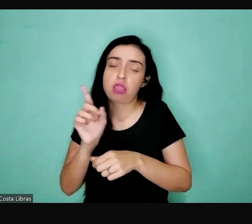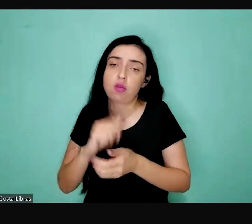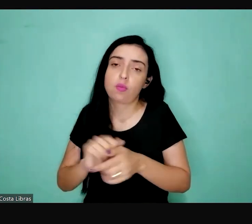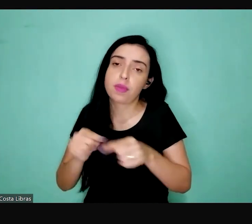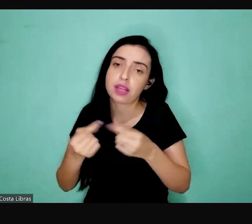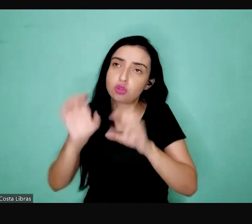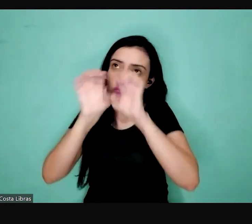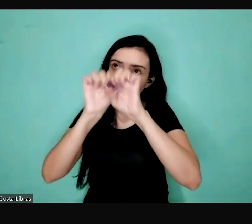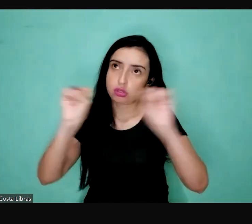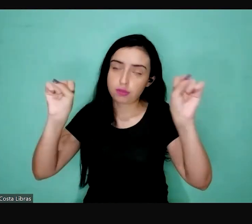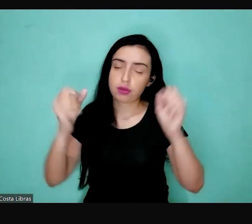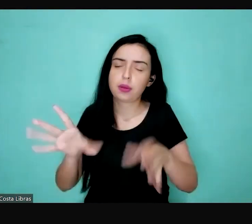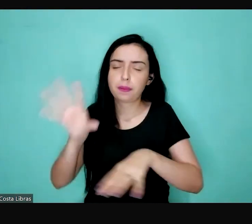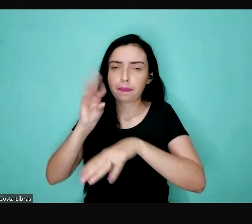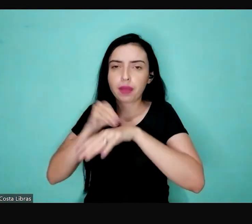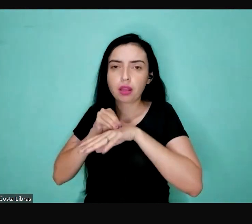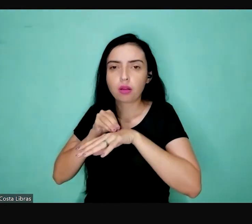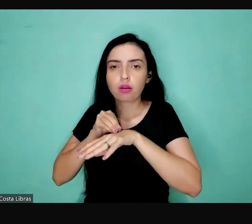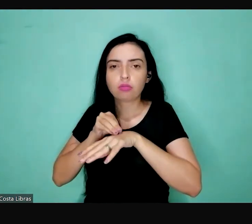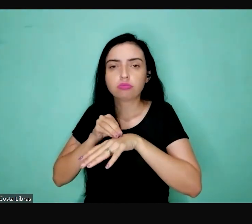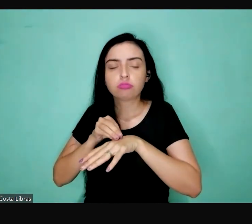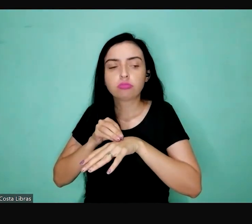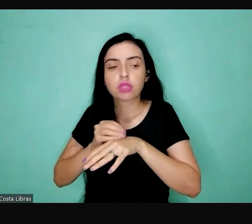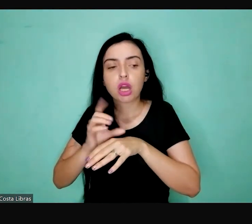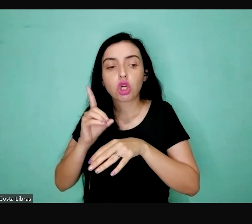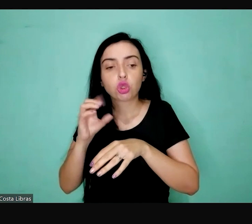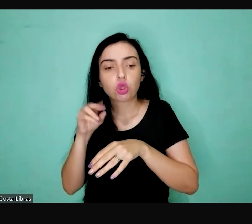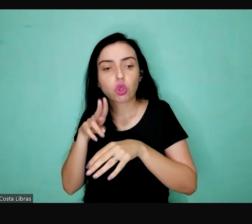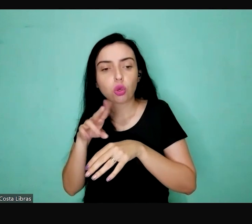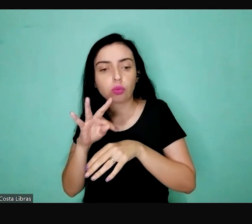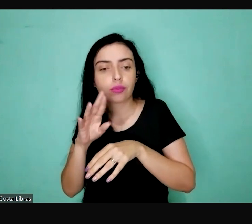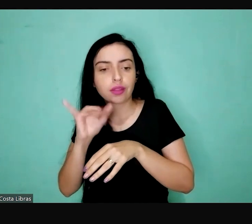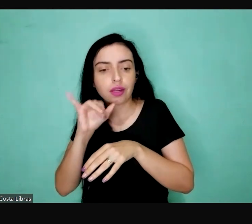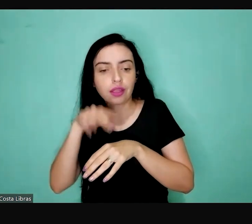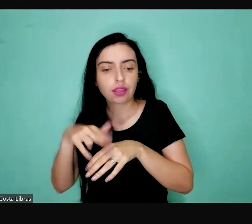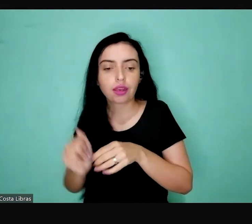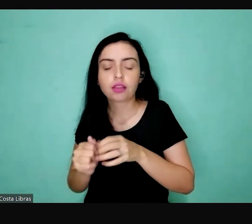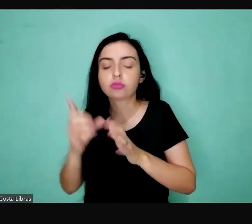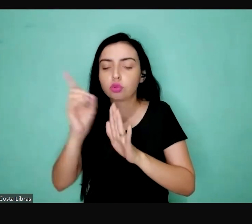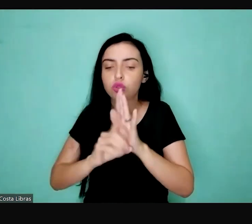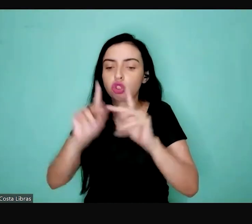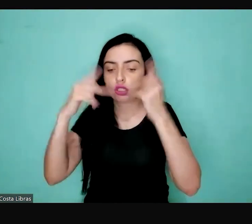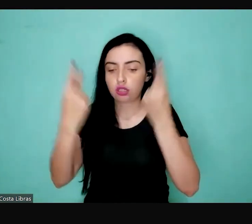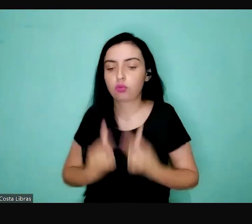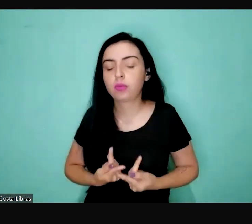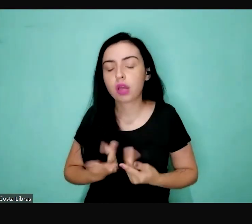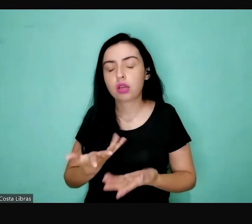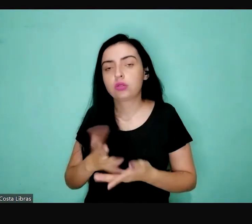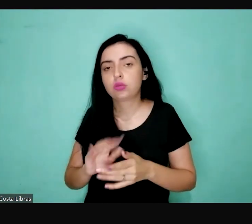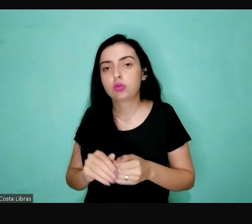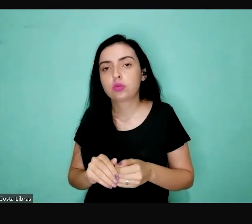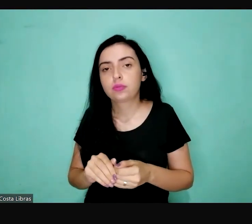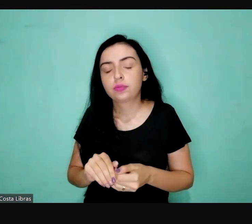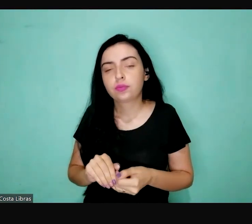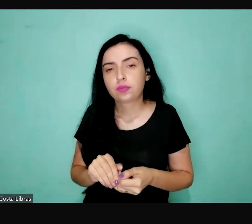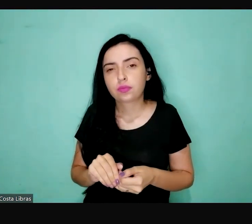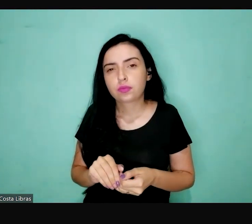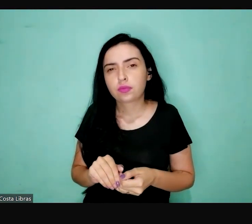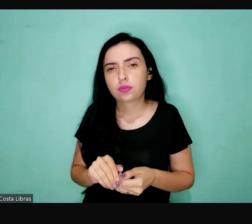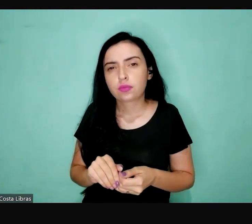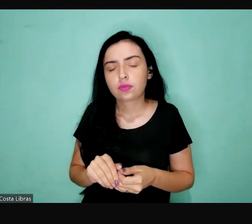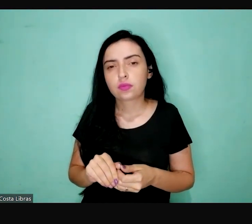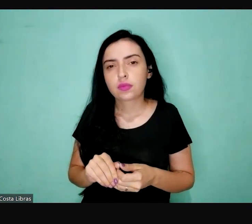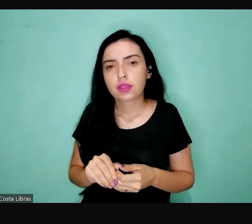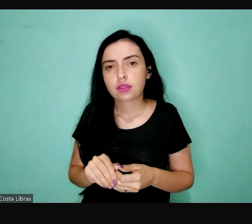Constitucional pegou a doutrina do Tribunal Europeu de Direitos Humanos e diz dilações indevidas,